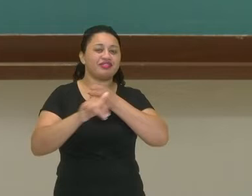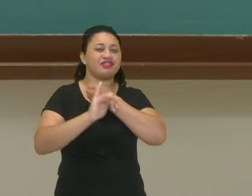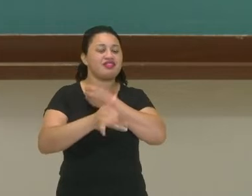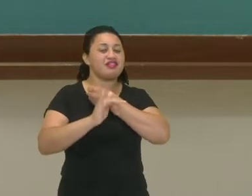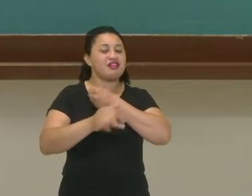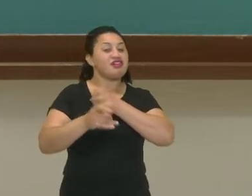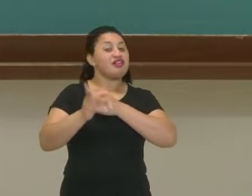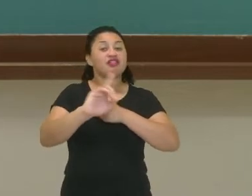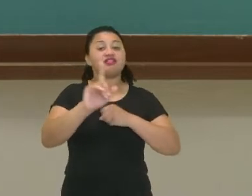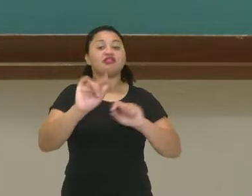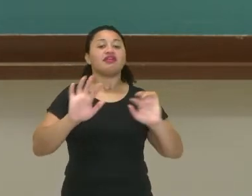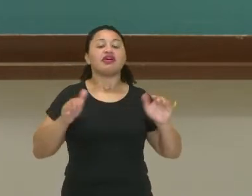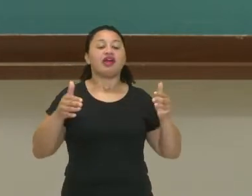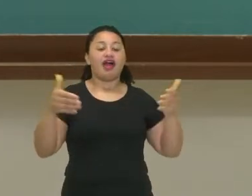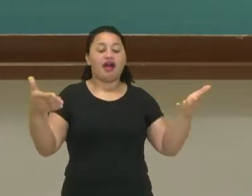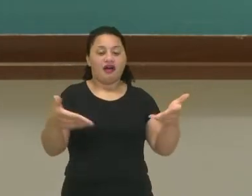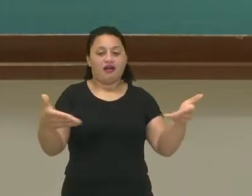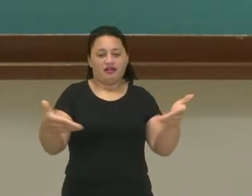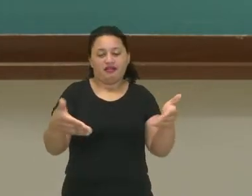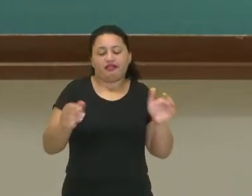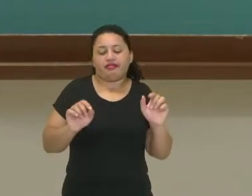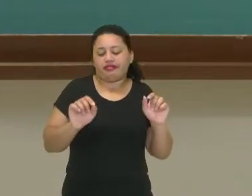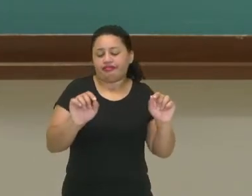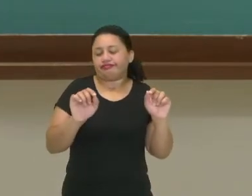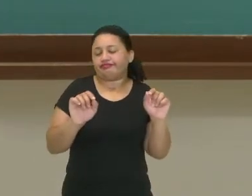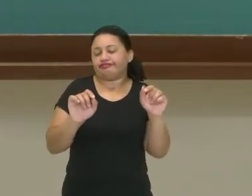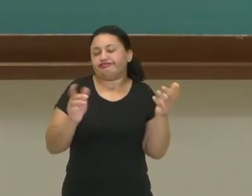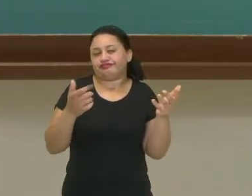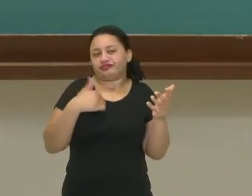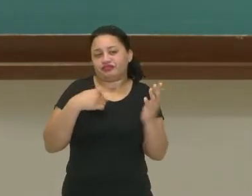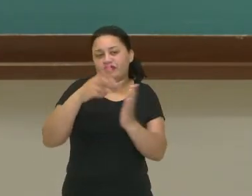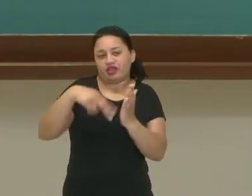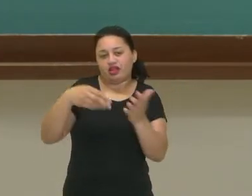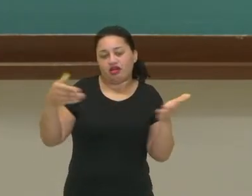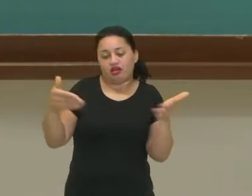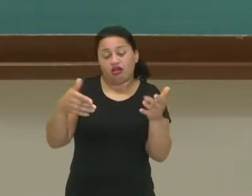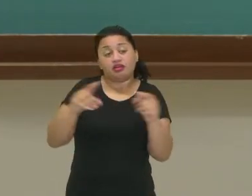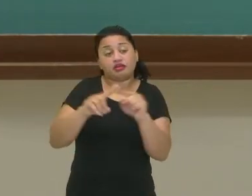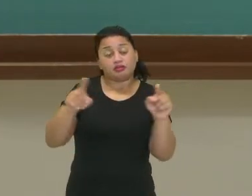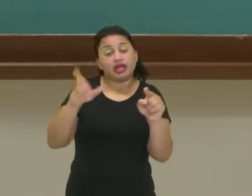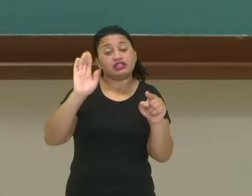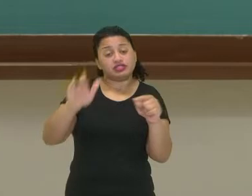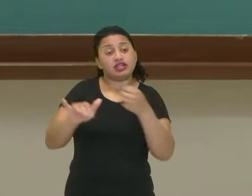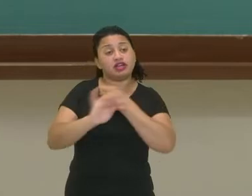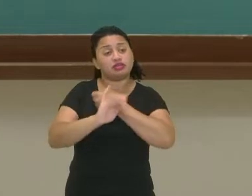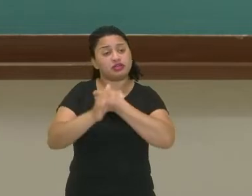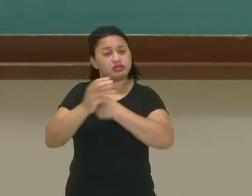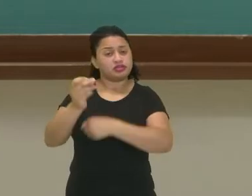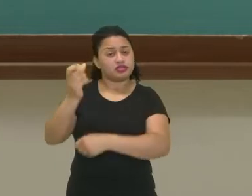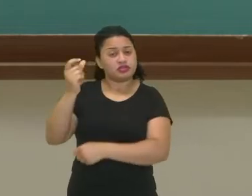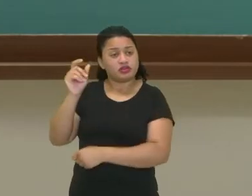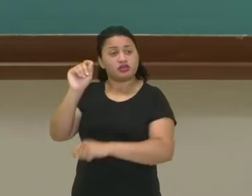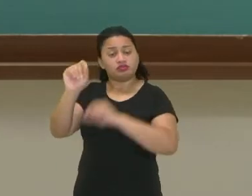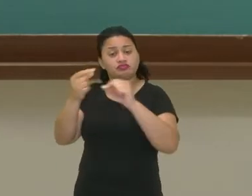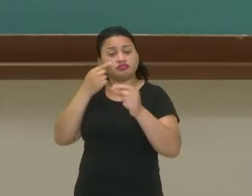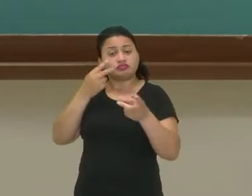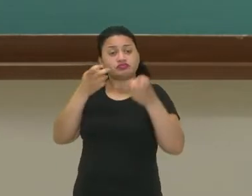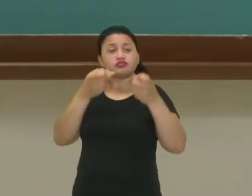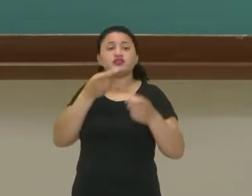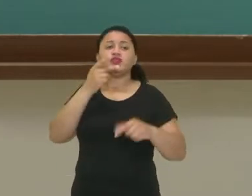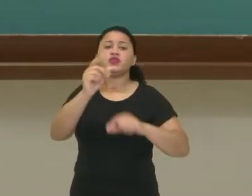é muito de agora. Ela, que a gente está lendo até agora aqui, ela já está vindo uma crônica de mais antiga. Veja que ele